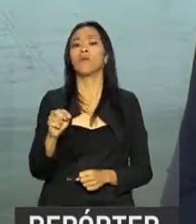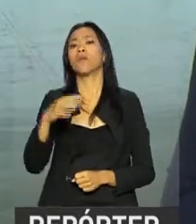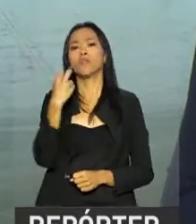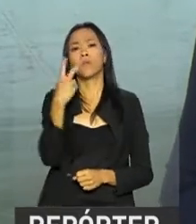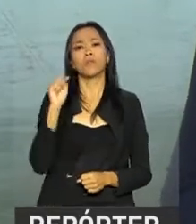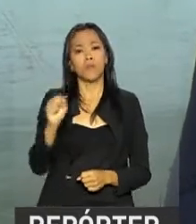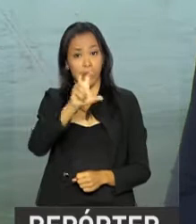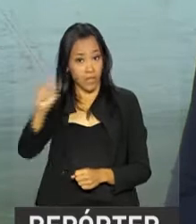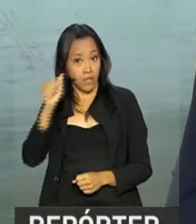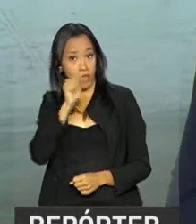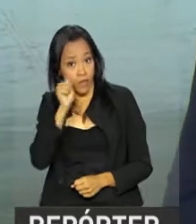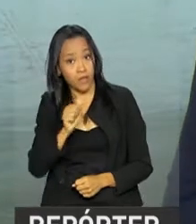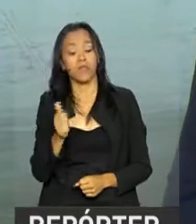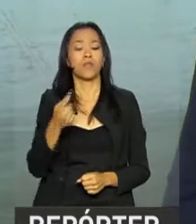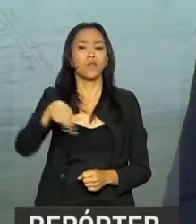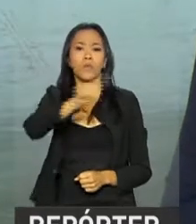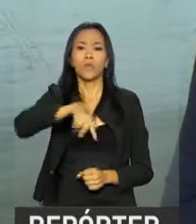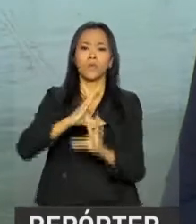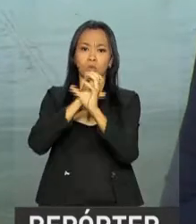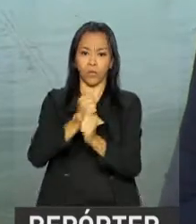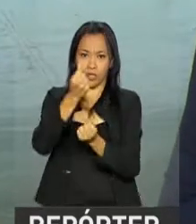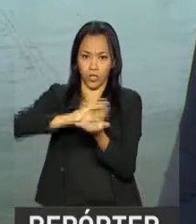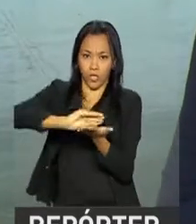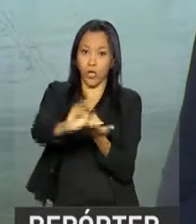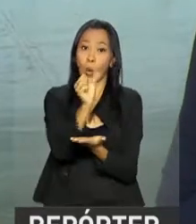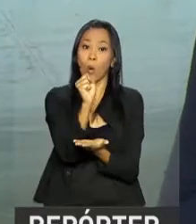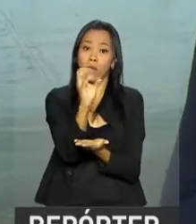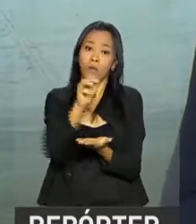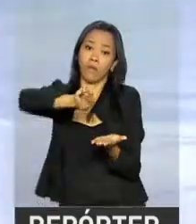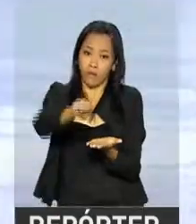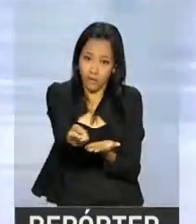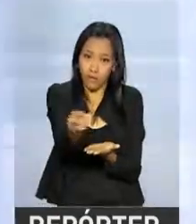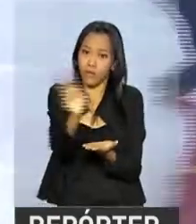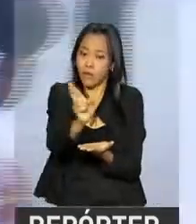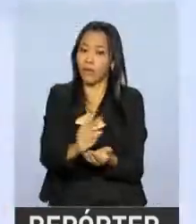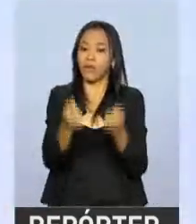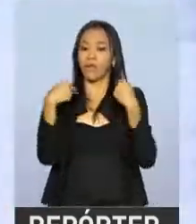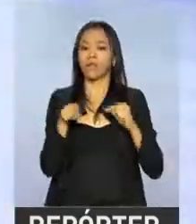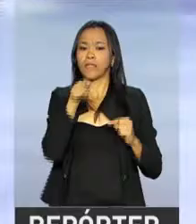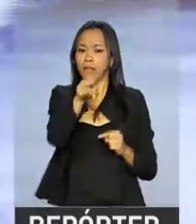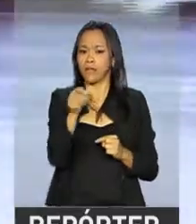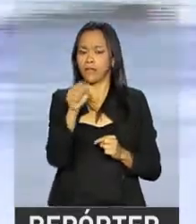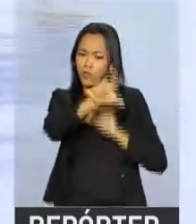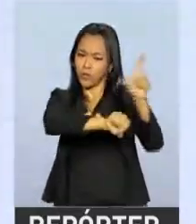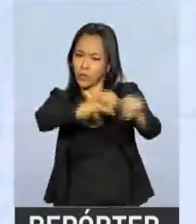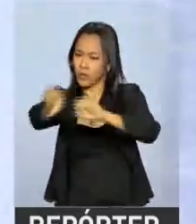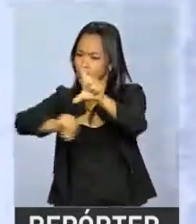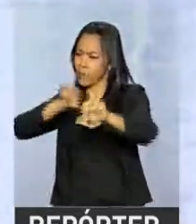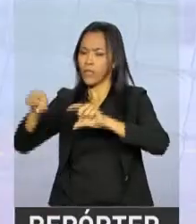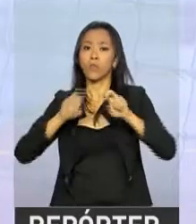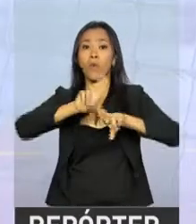2.500 mulheres. O investimento é de cerca de 80 milhões de reais. Os esportistas foram escolhidos